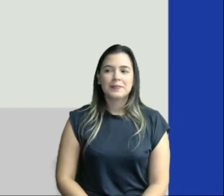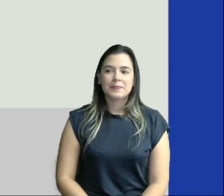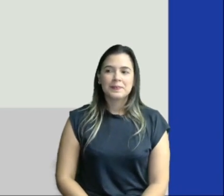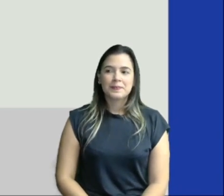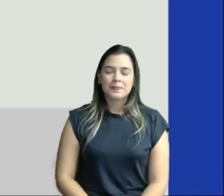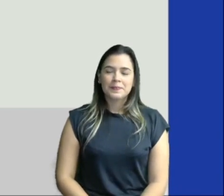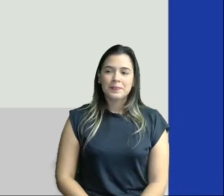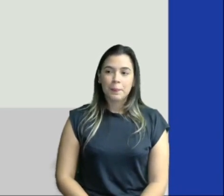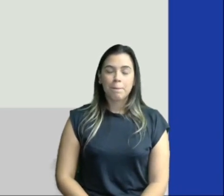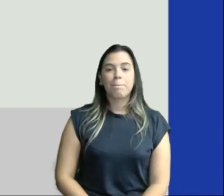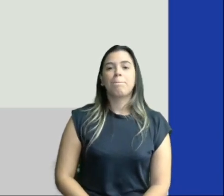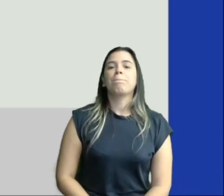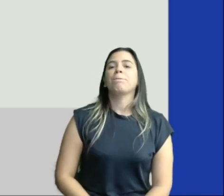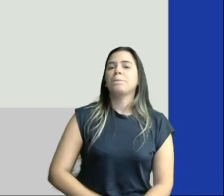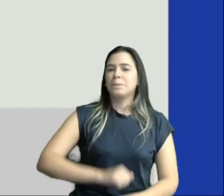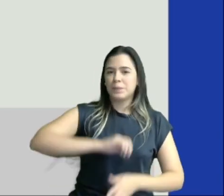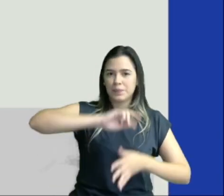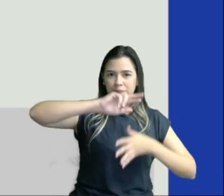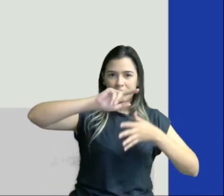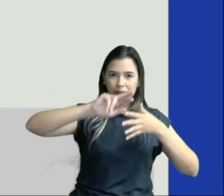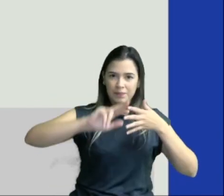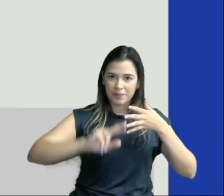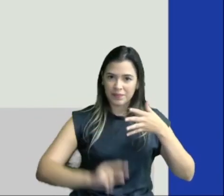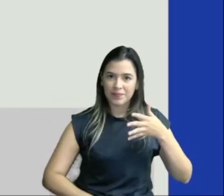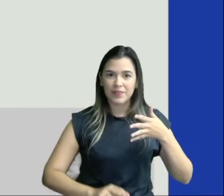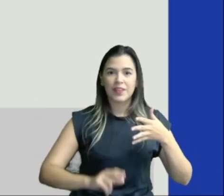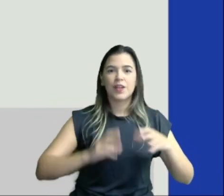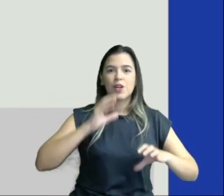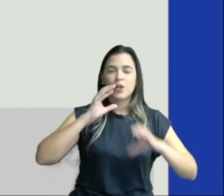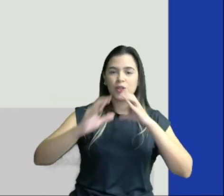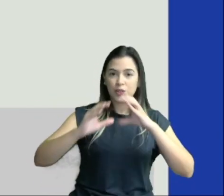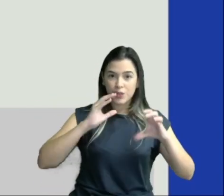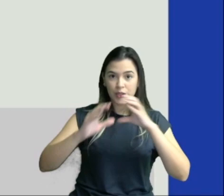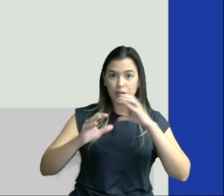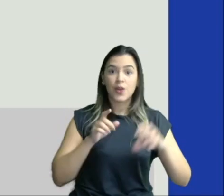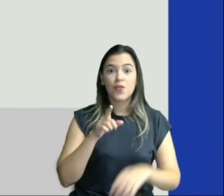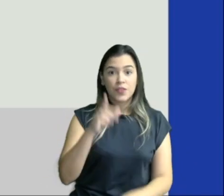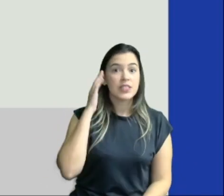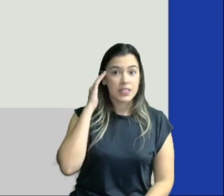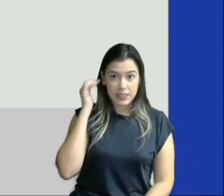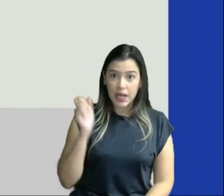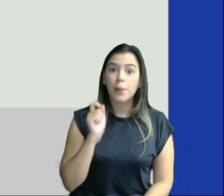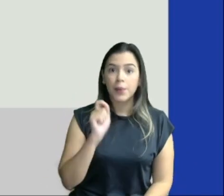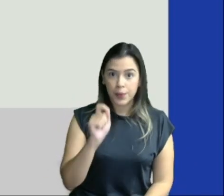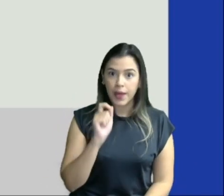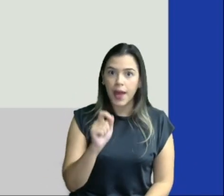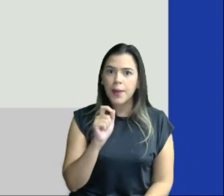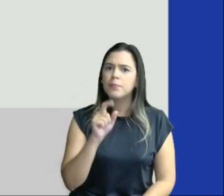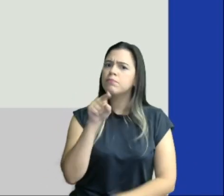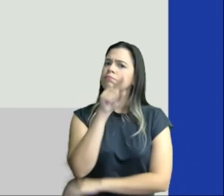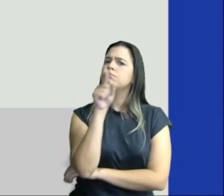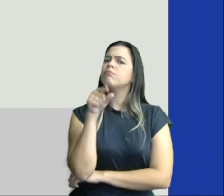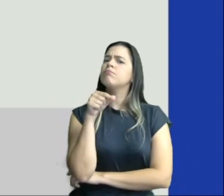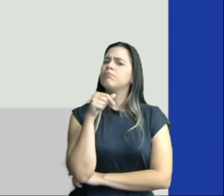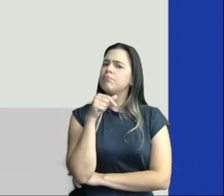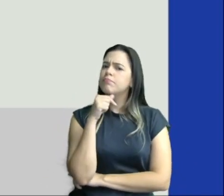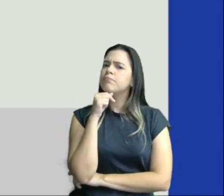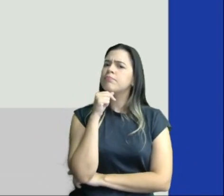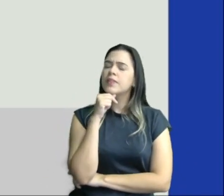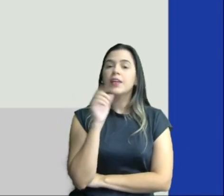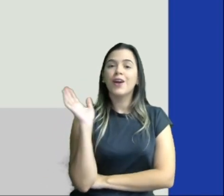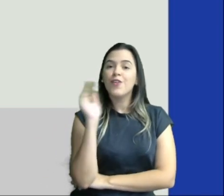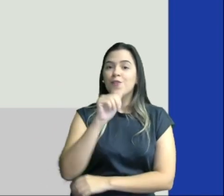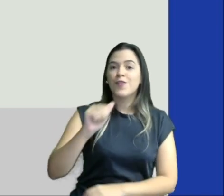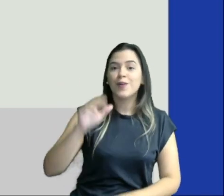e os meios de comunicação Você sabe o que é isso criança Vamos